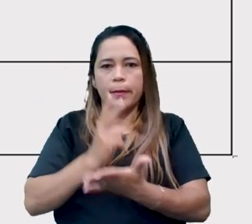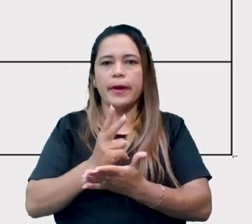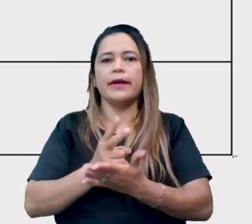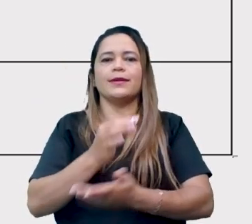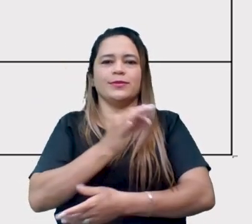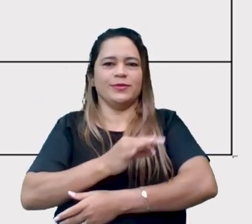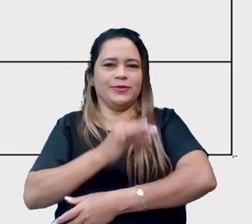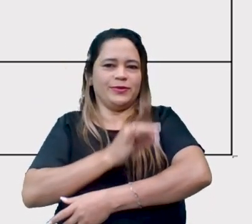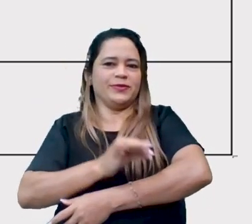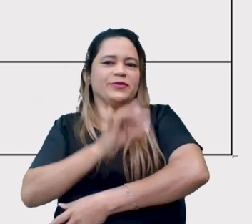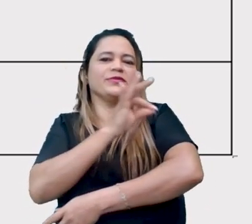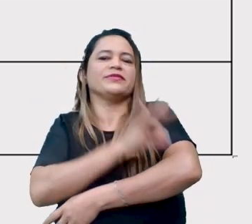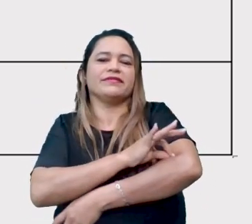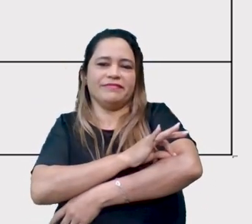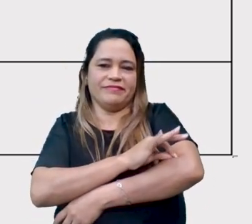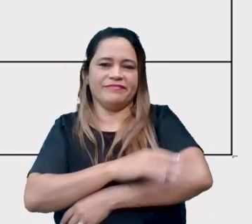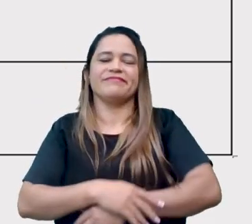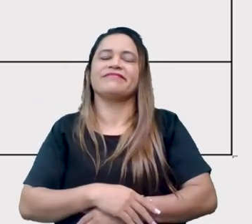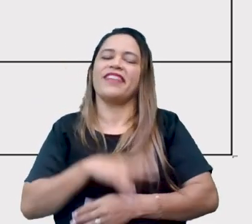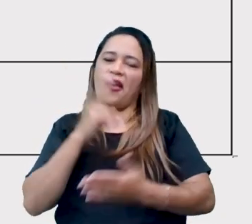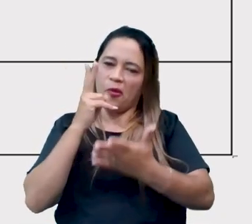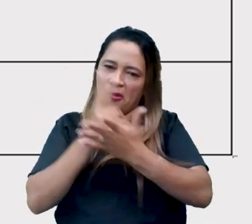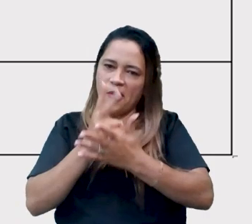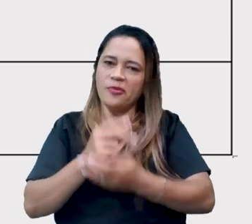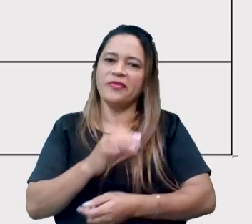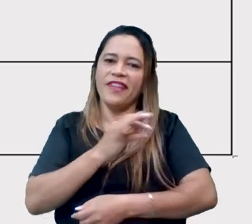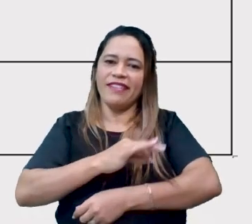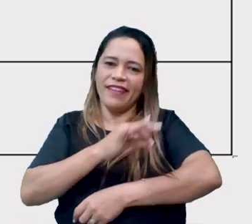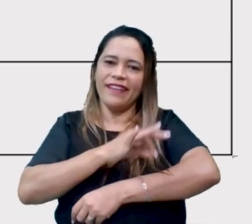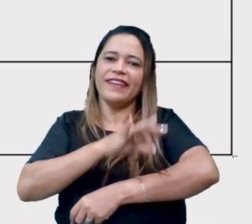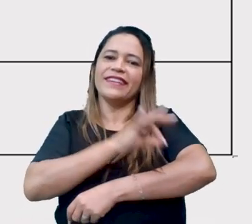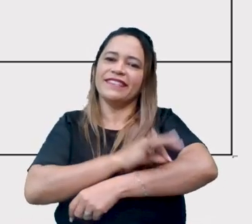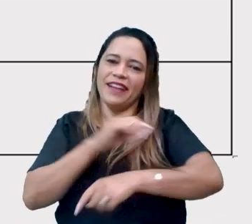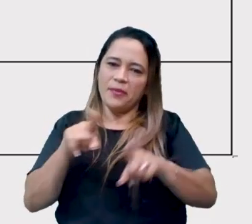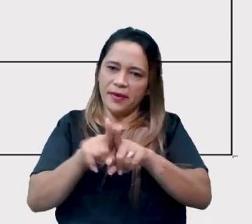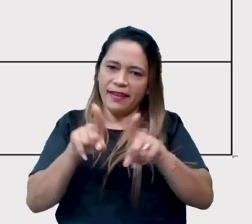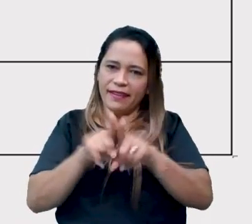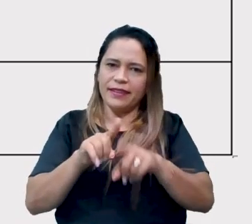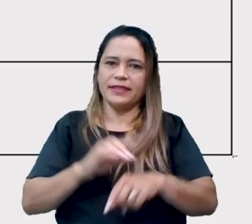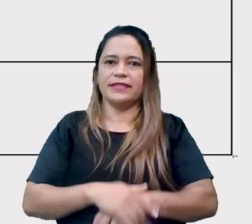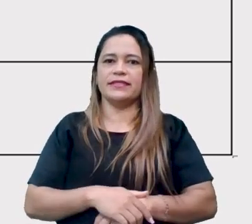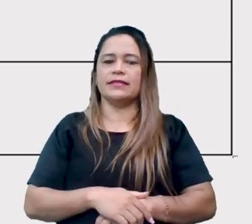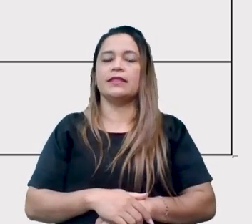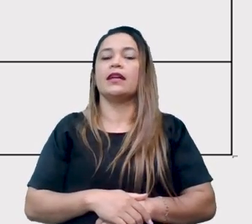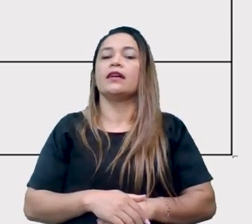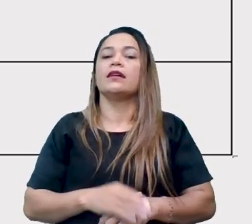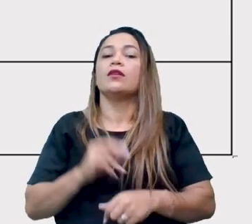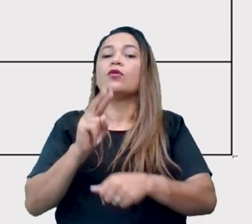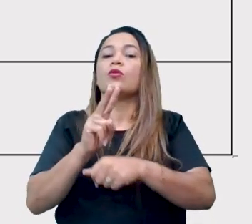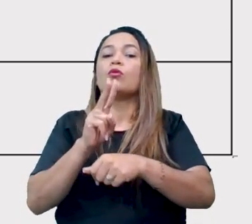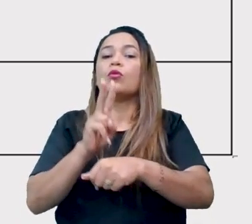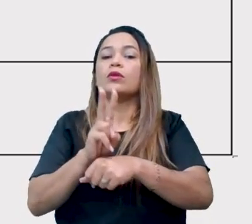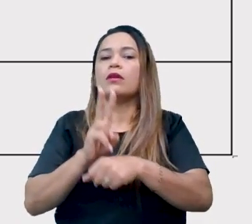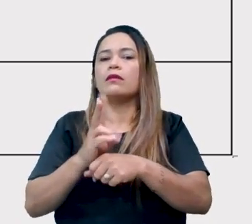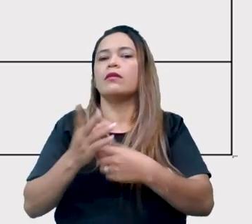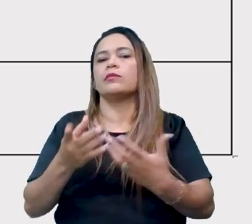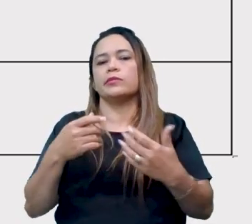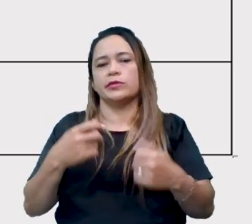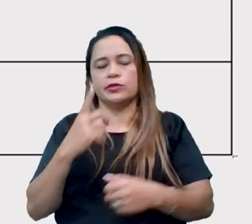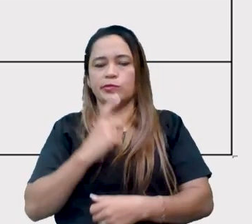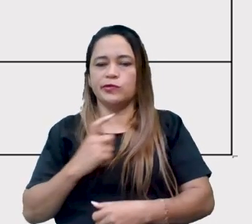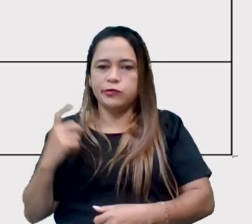Aedes aegypti, o mesmo que transmite a dengue, transmite também a chikungunya. Então, a prevenção vai ser a mesma, o combate ao mosquito,